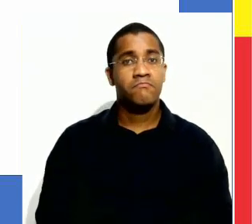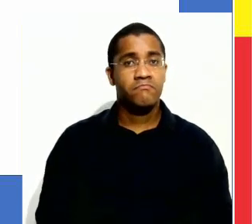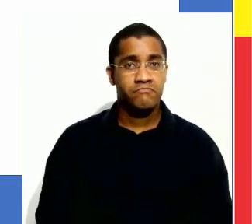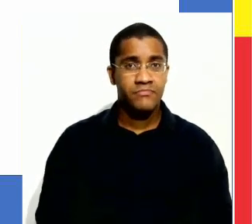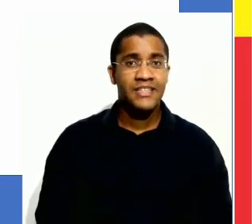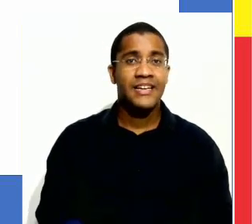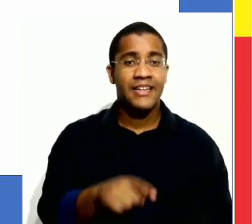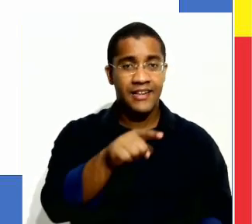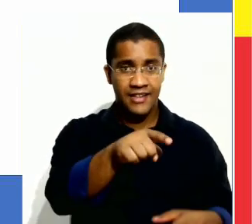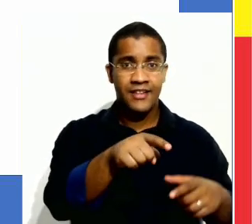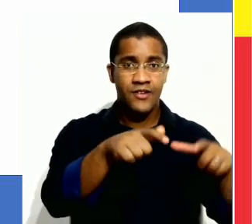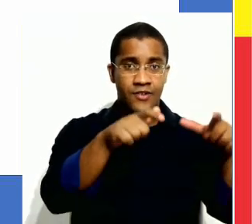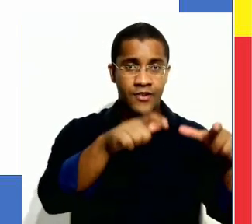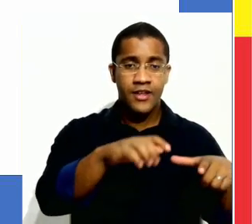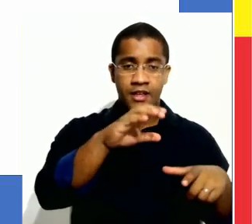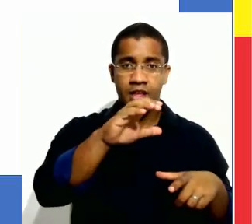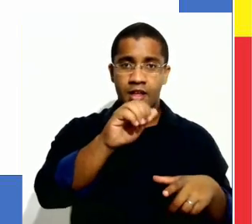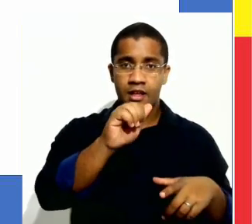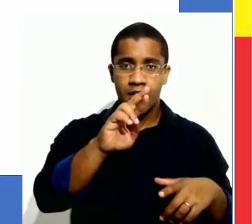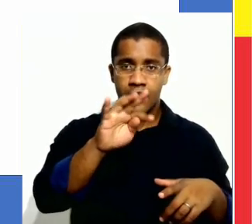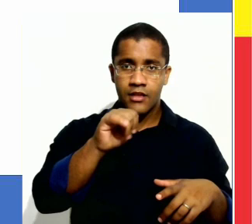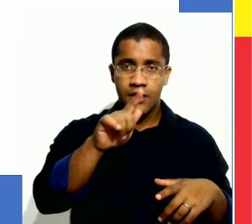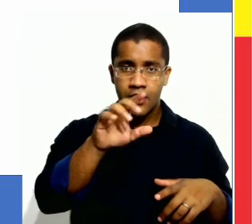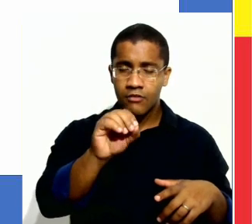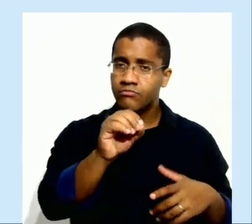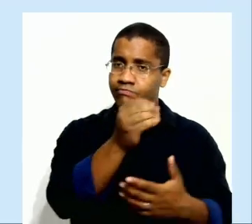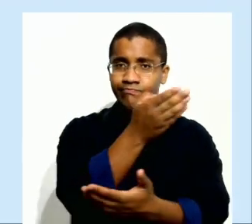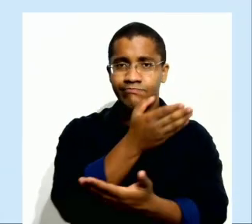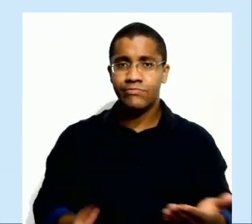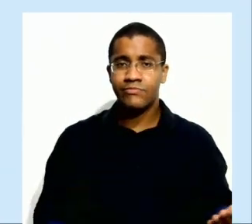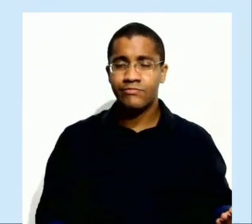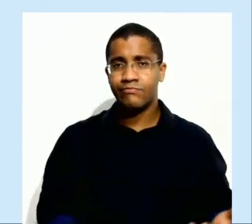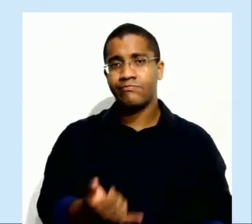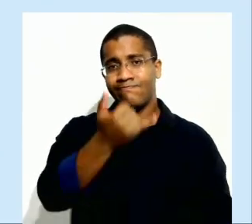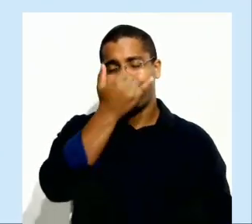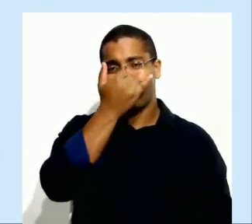e a hegemonia de Cartago na região.